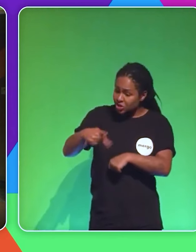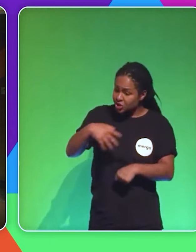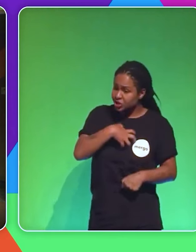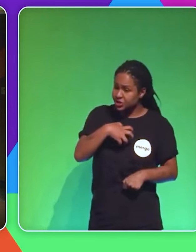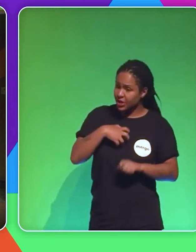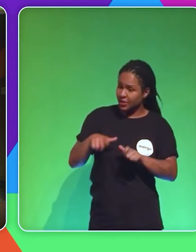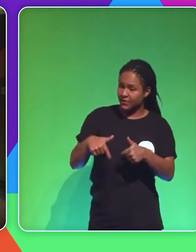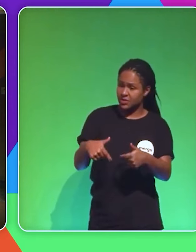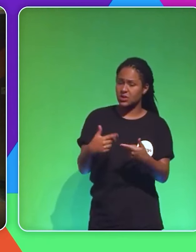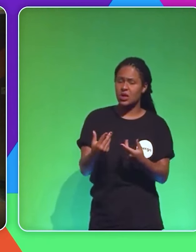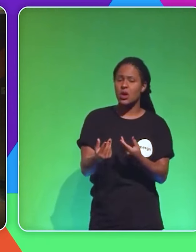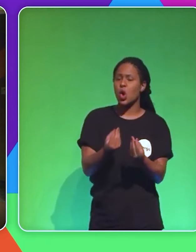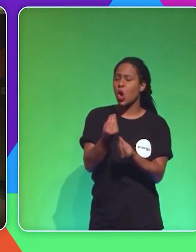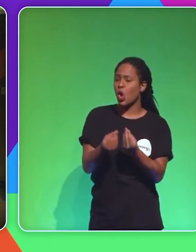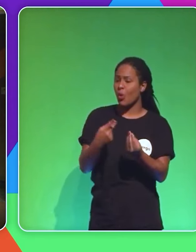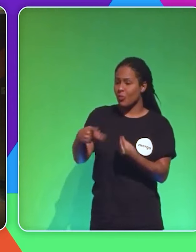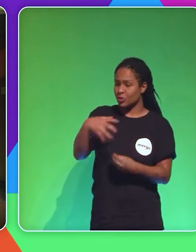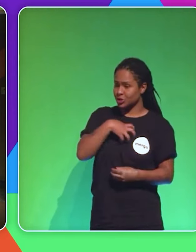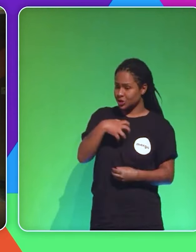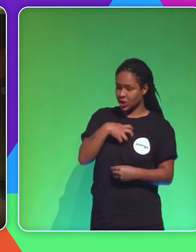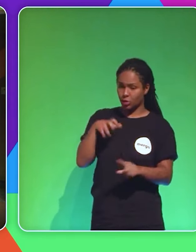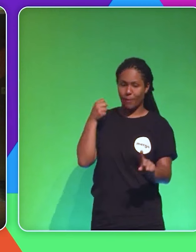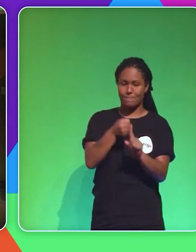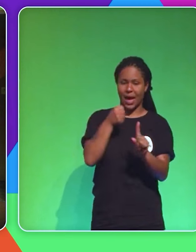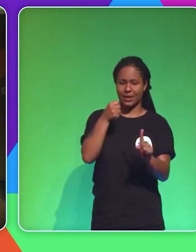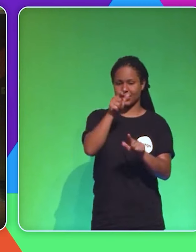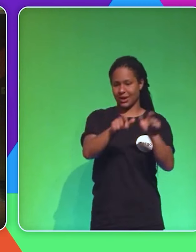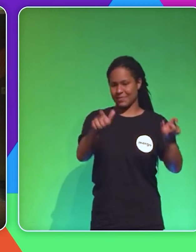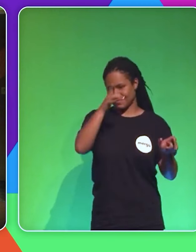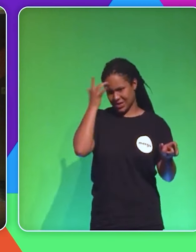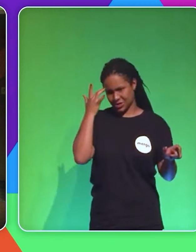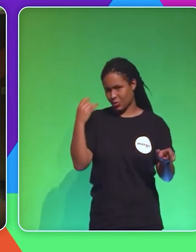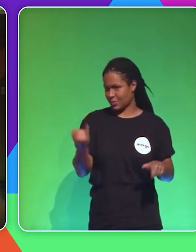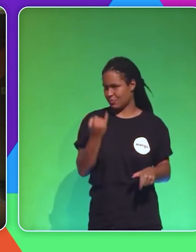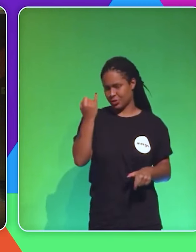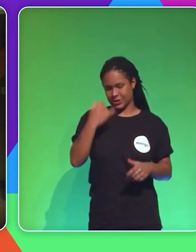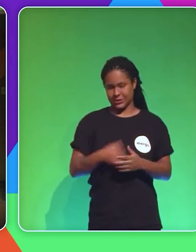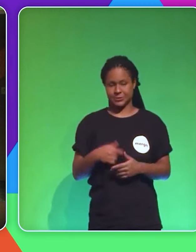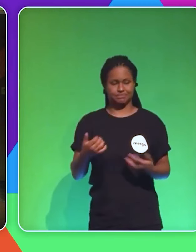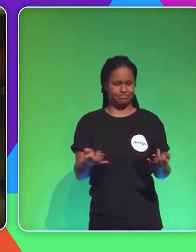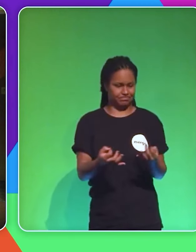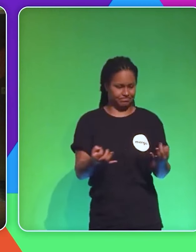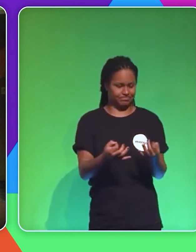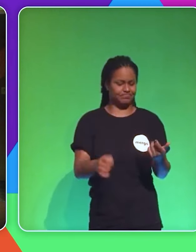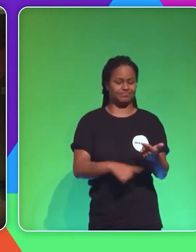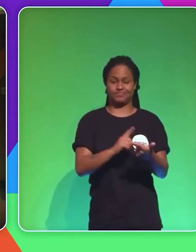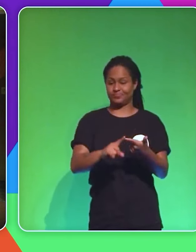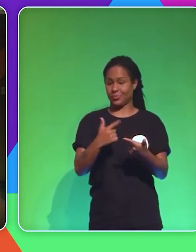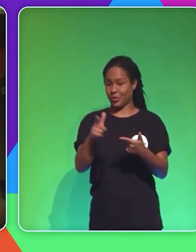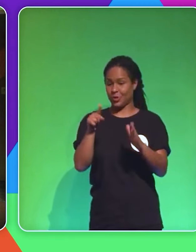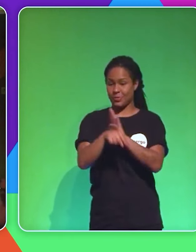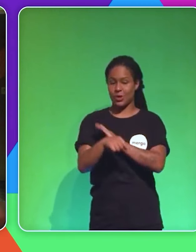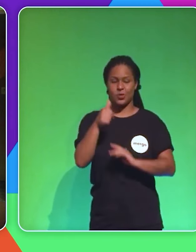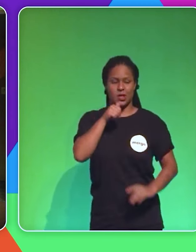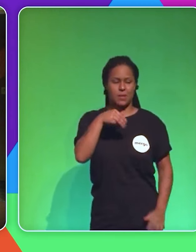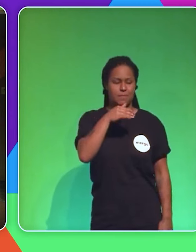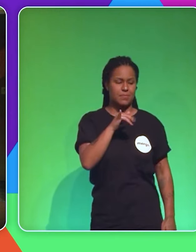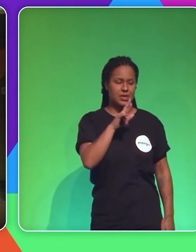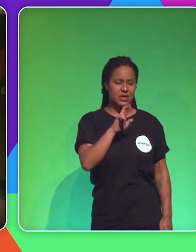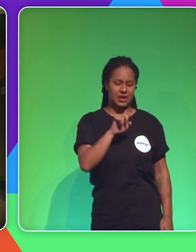jeito e como esse seu jeito vai impactar as pessoas perfeito e a gente tem uma pergunta também da Mirela